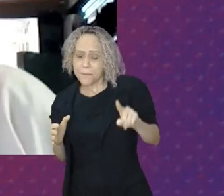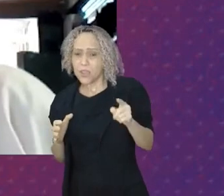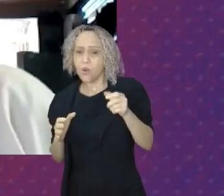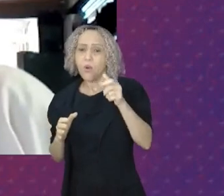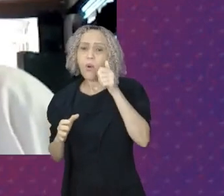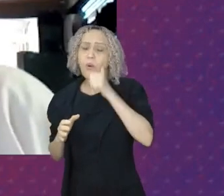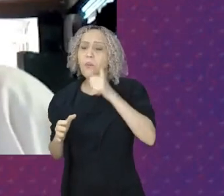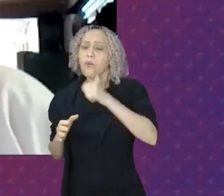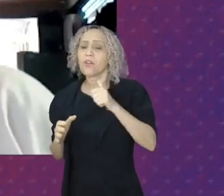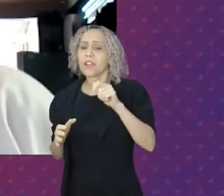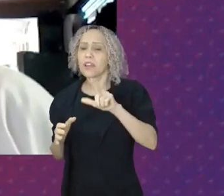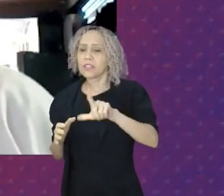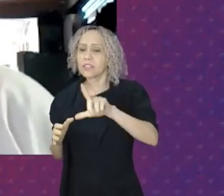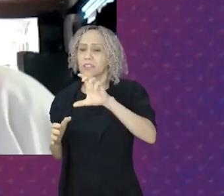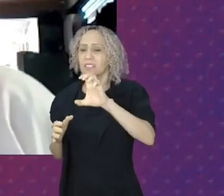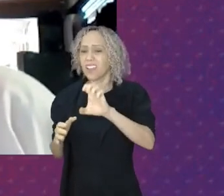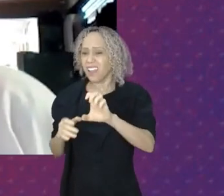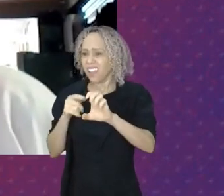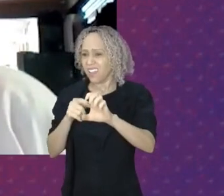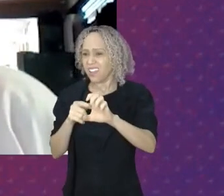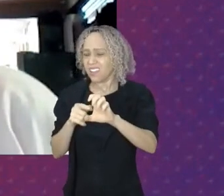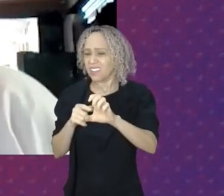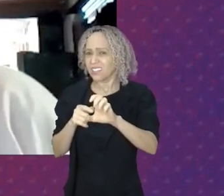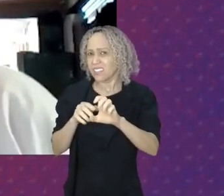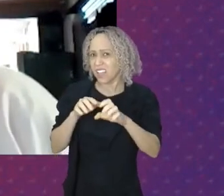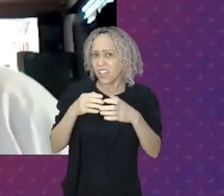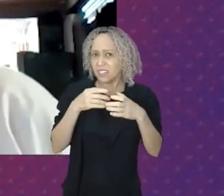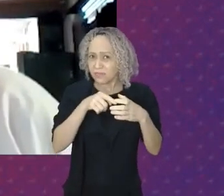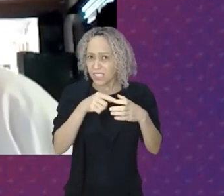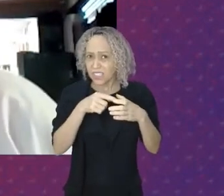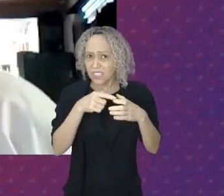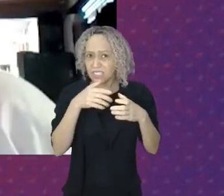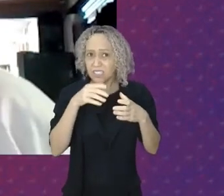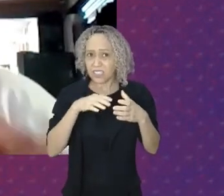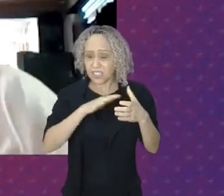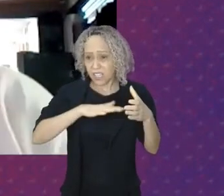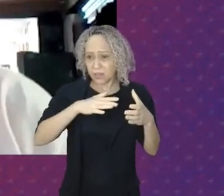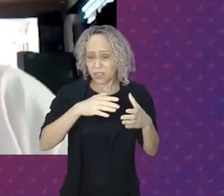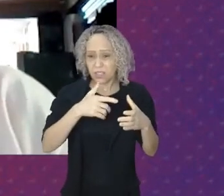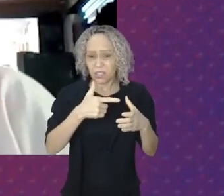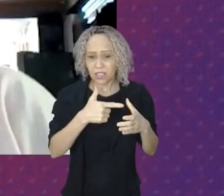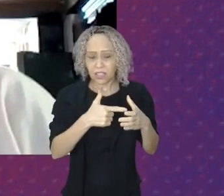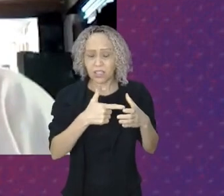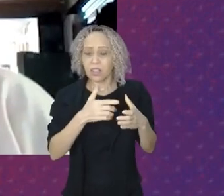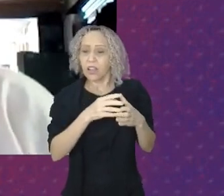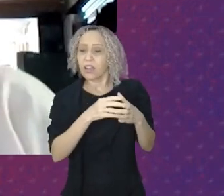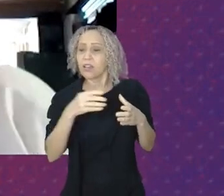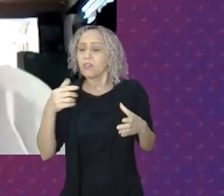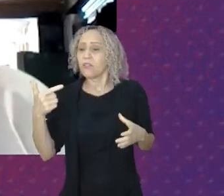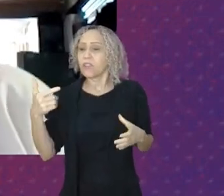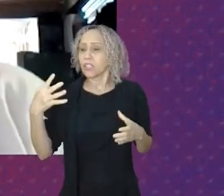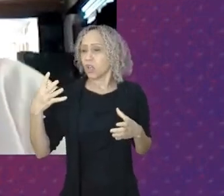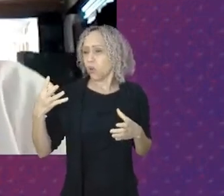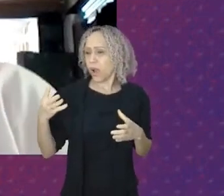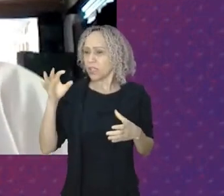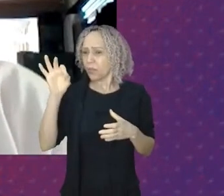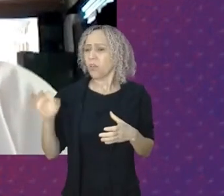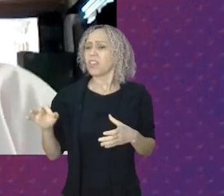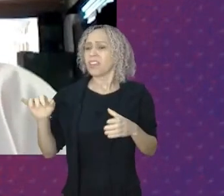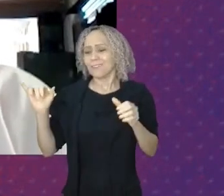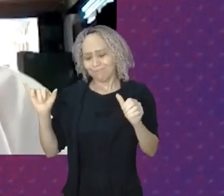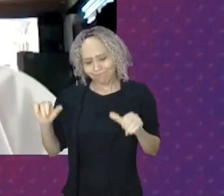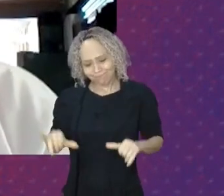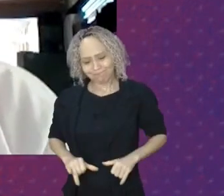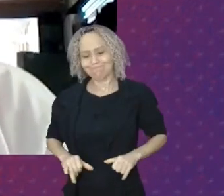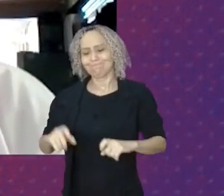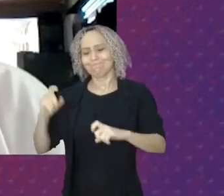24% elas sofreram alguma forma de abuso sexual, sem penetração. E outras